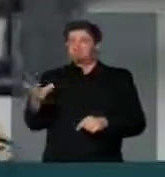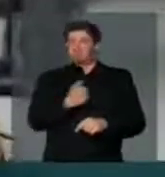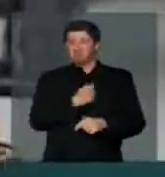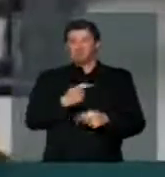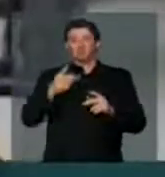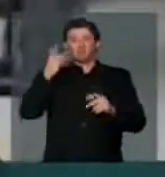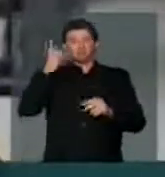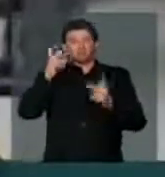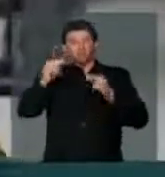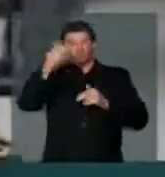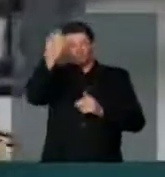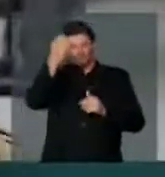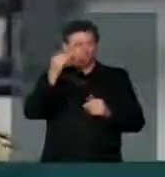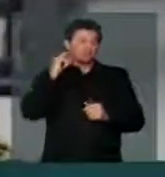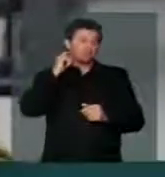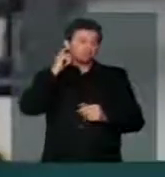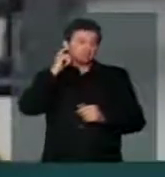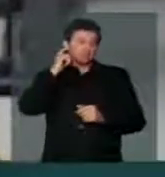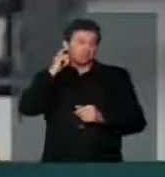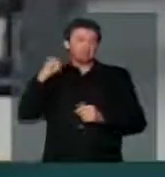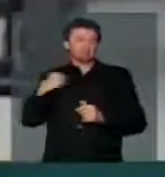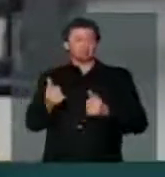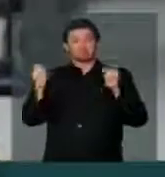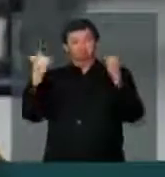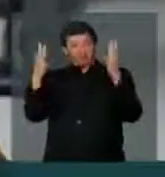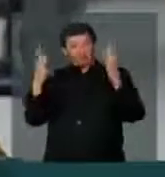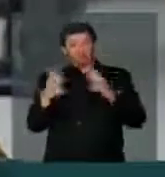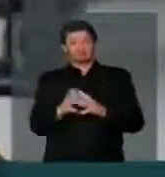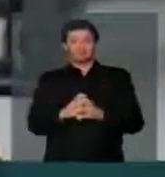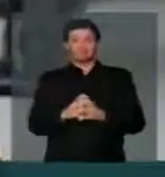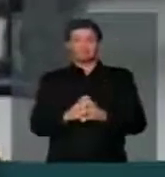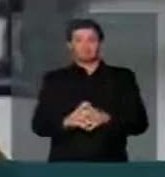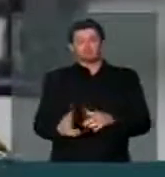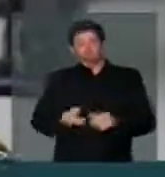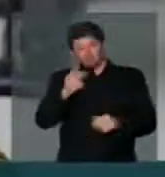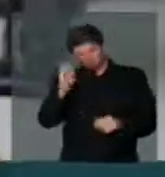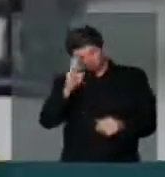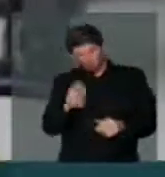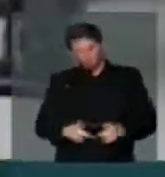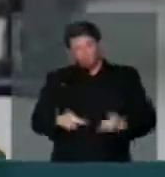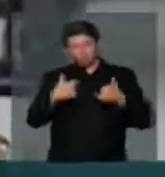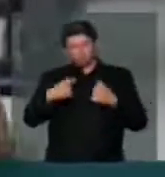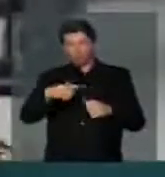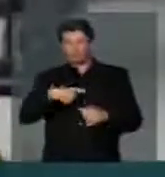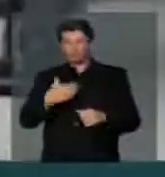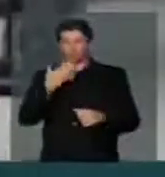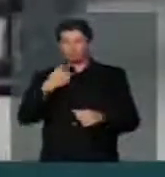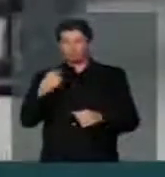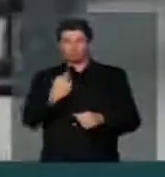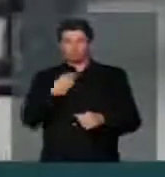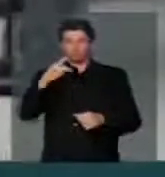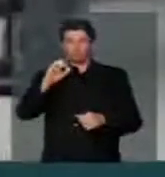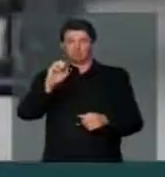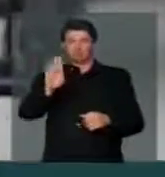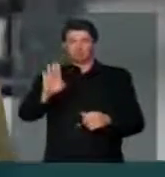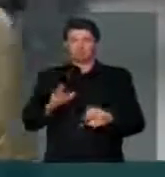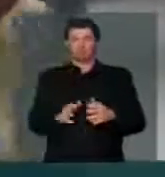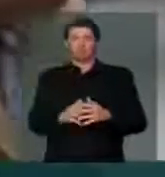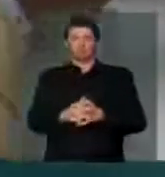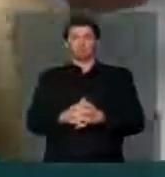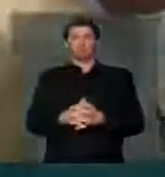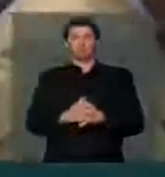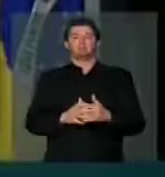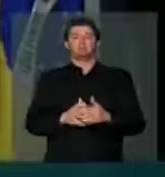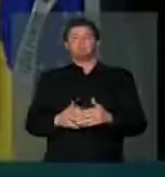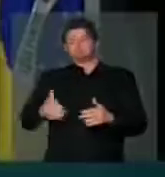parlamentares do Quilate, Vossa Excelência. Então, aqui só para lhe parabenizar e dizer que Vossa Excelência orgulha muito a nossa bancada, a bancada do PSDB.